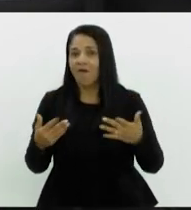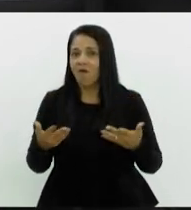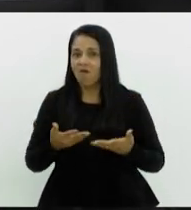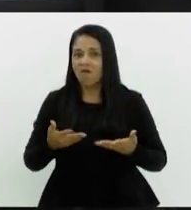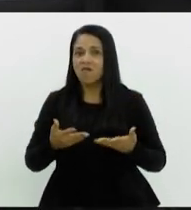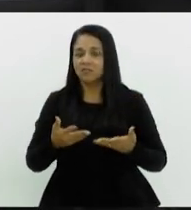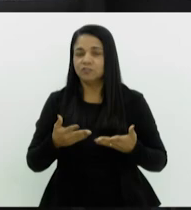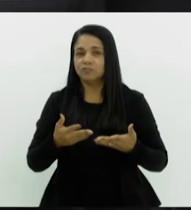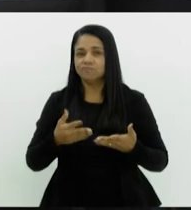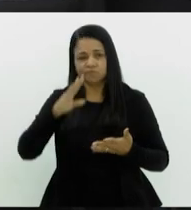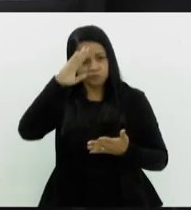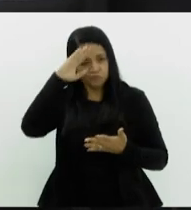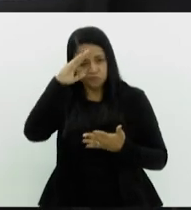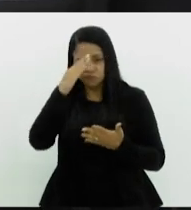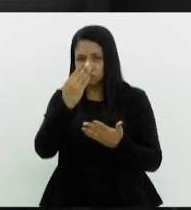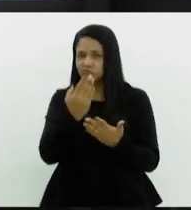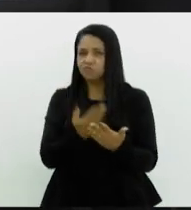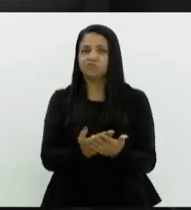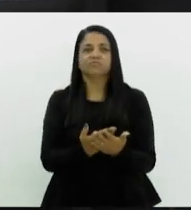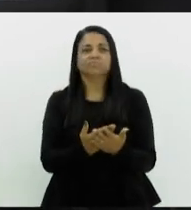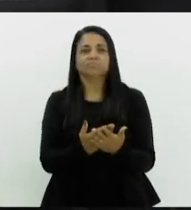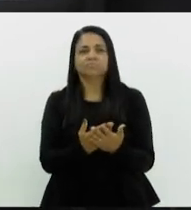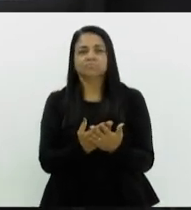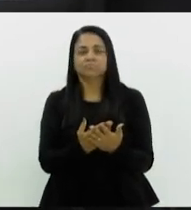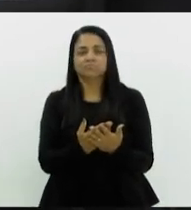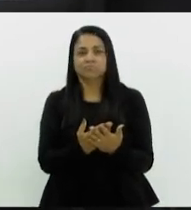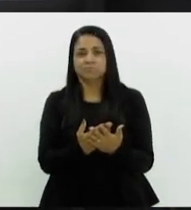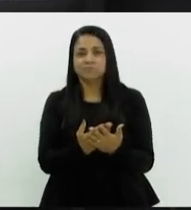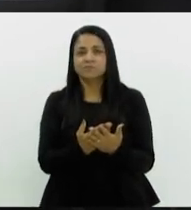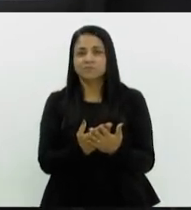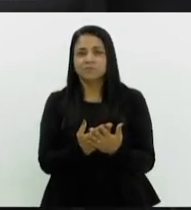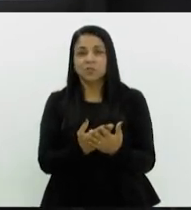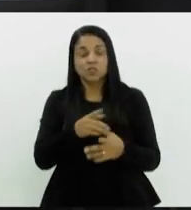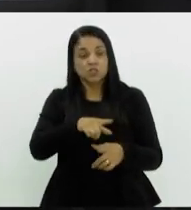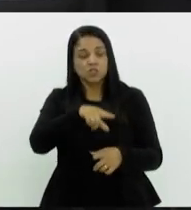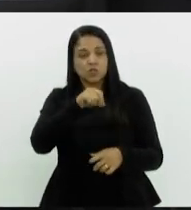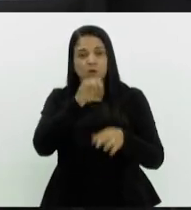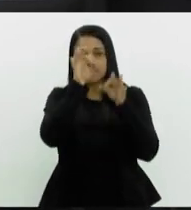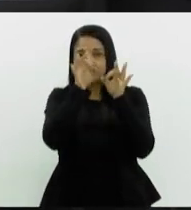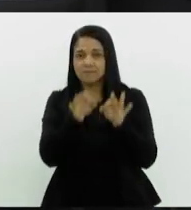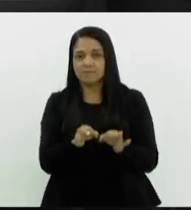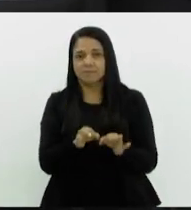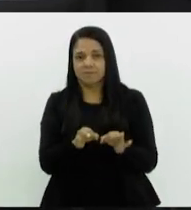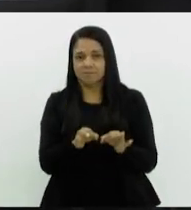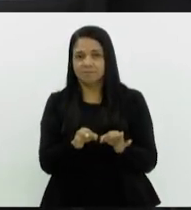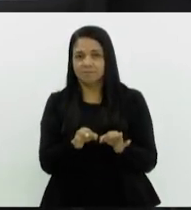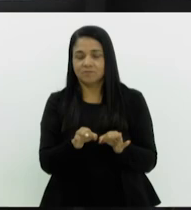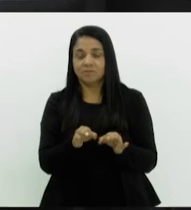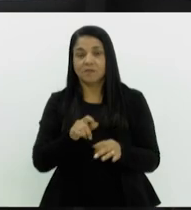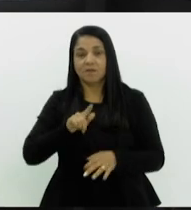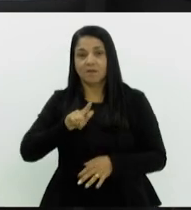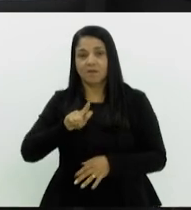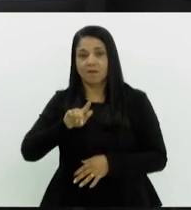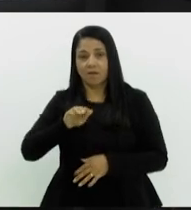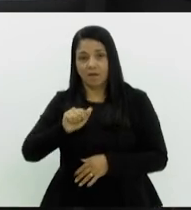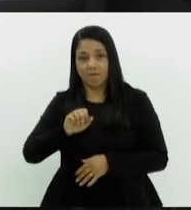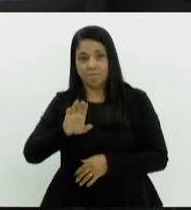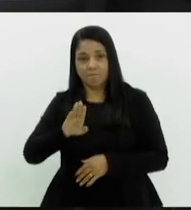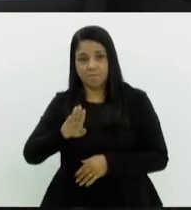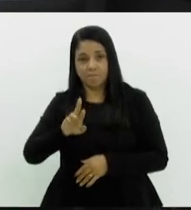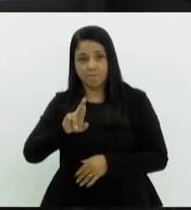absoluta confiança de que eu fiz a escolha certa. O Gabriel é a